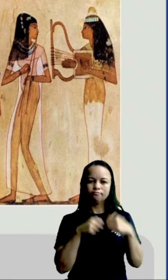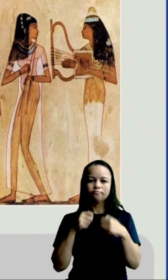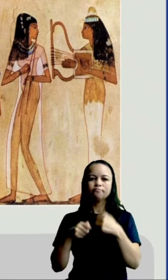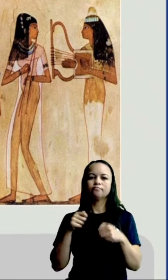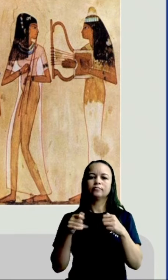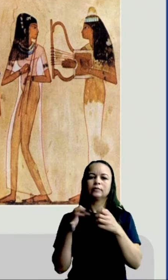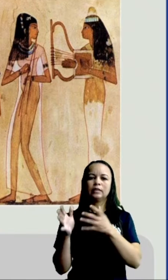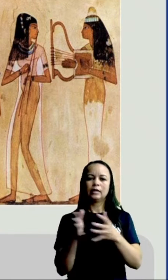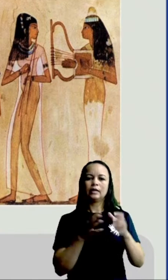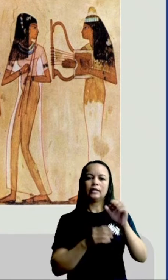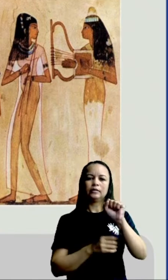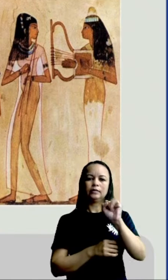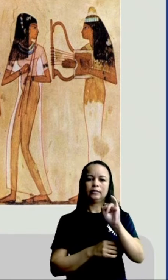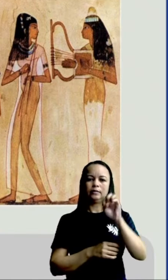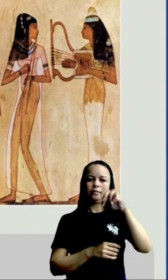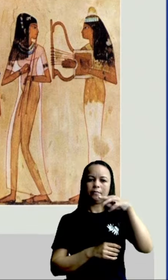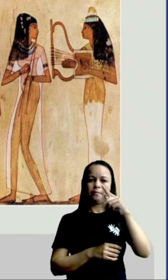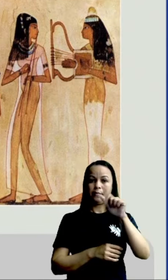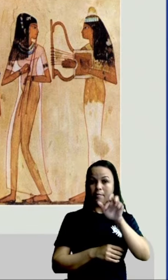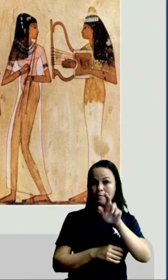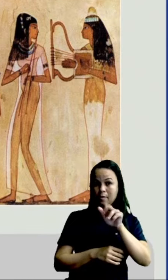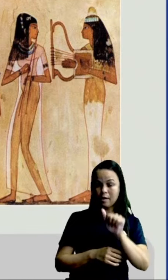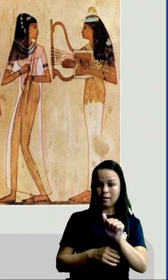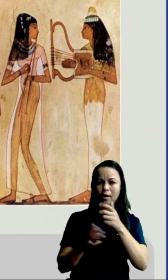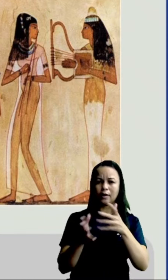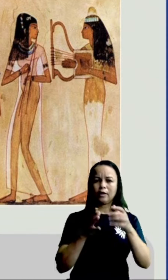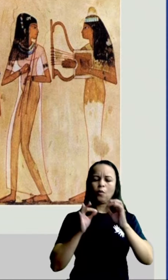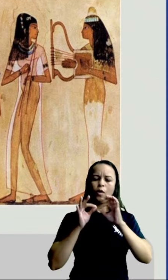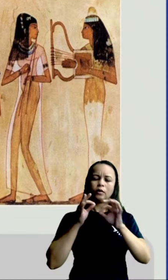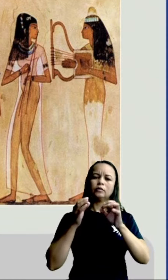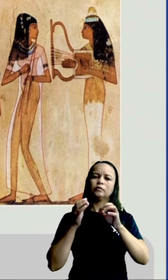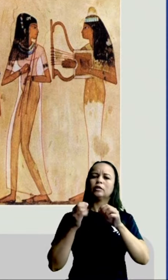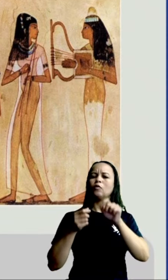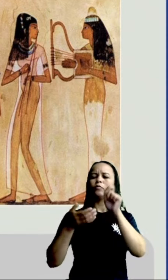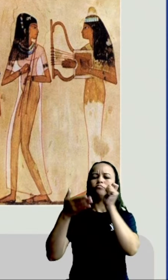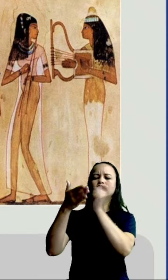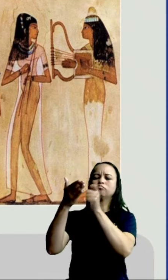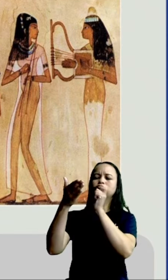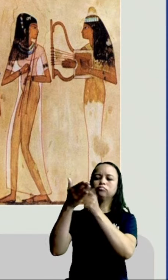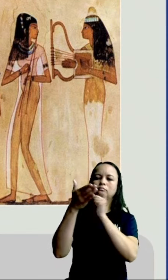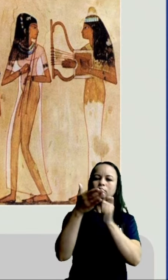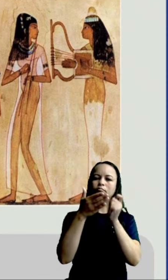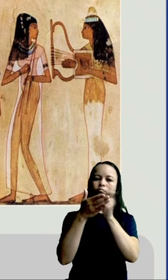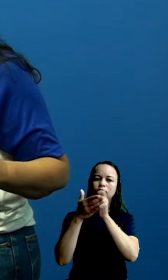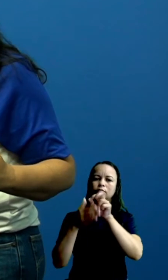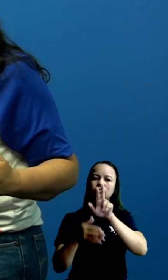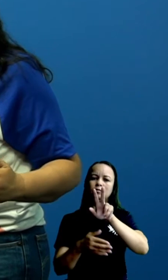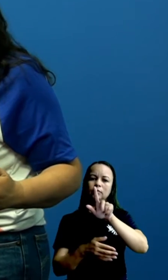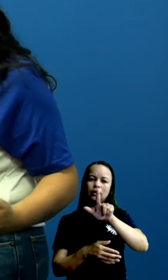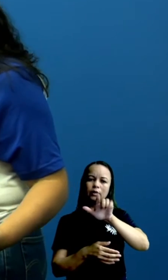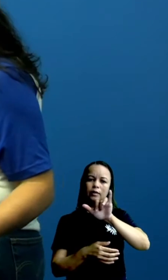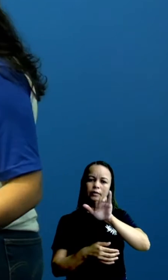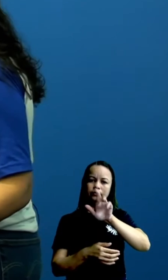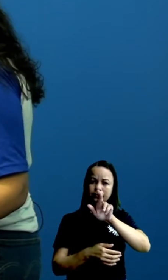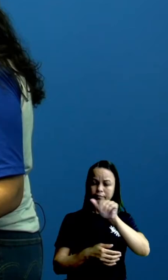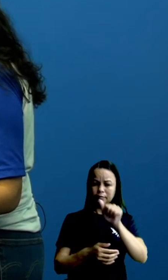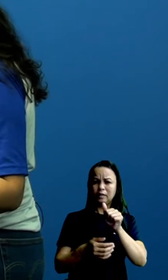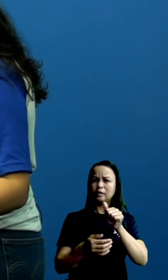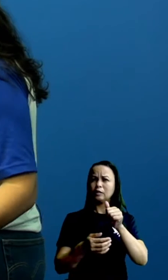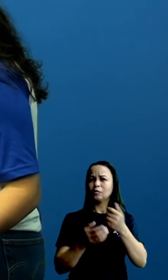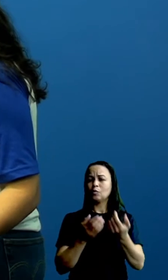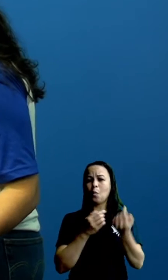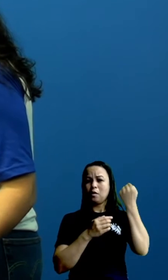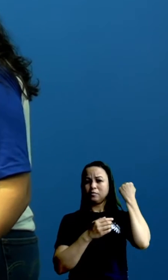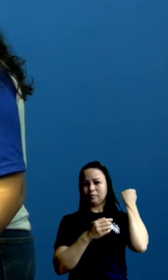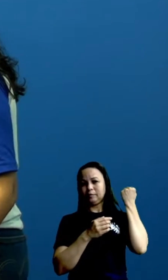com cara que é um instrumento de cordas derivada da Lira E aí tem toda uma história por trás da